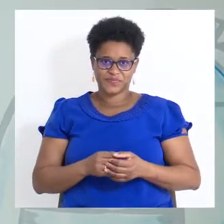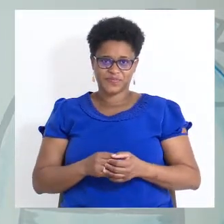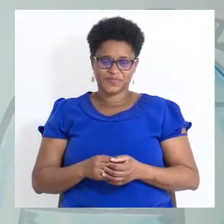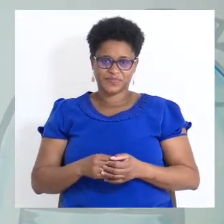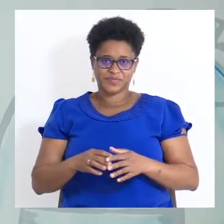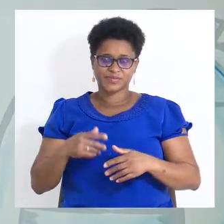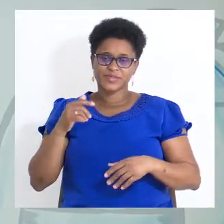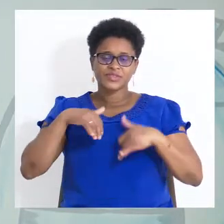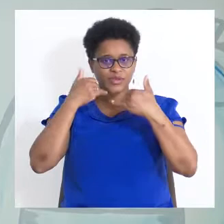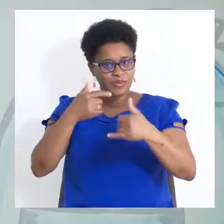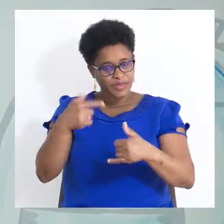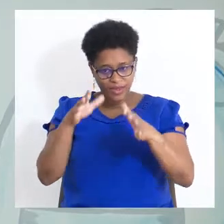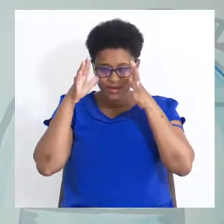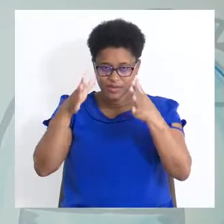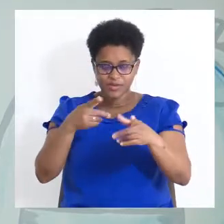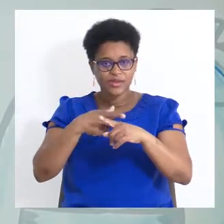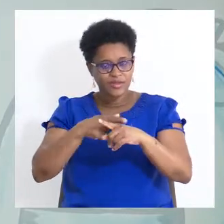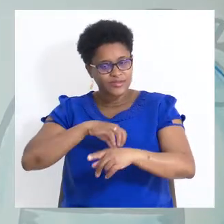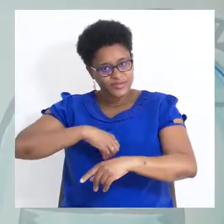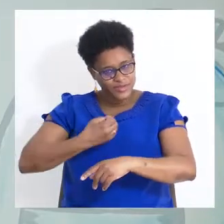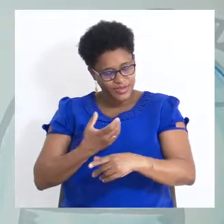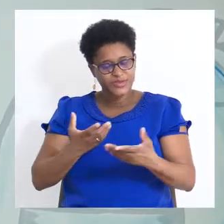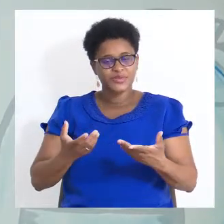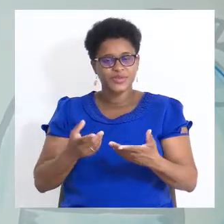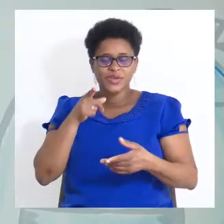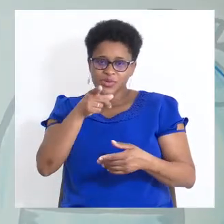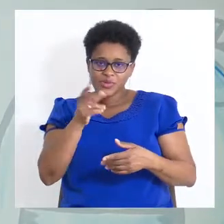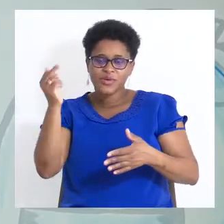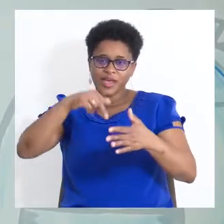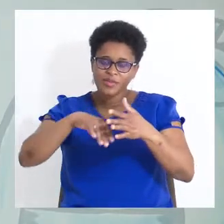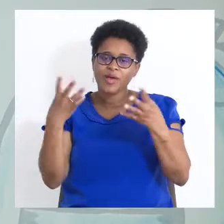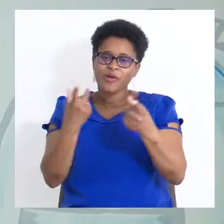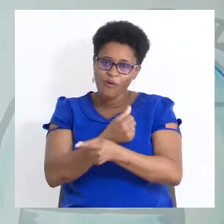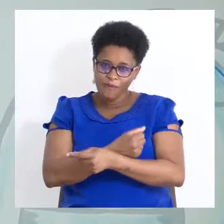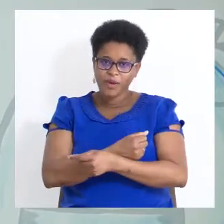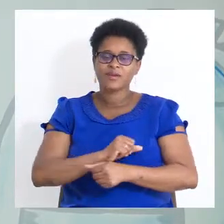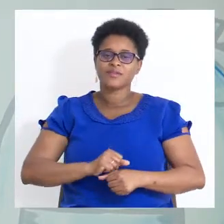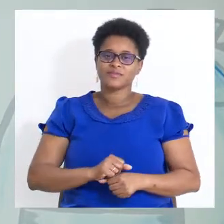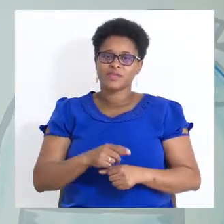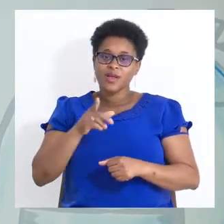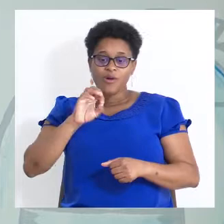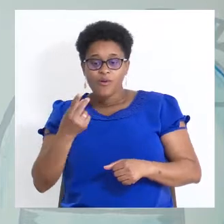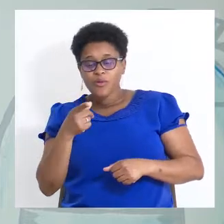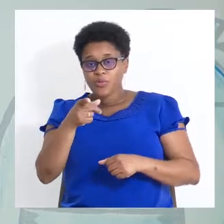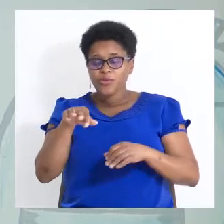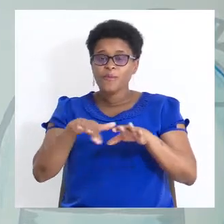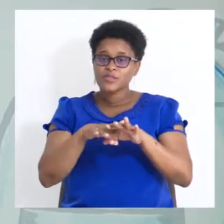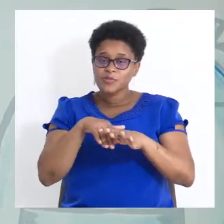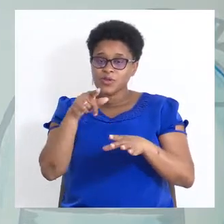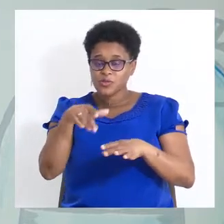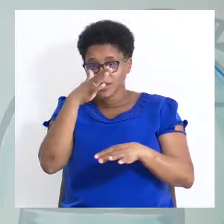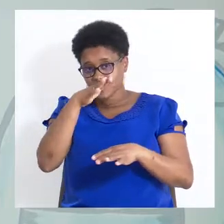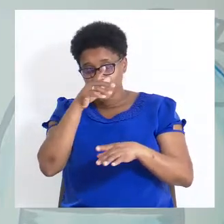de, depois de ter atenção, interesse, desejo de memorização, tu entras para a compra. Ou então tu participas